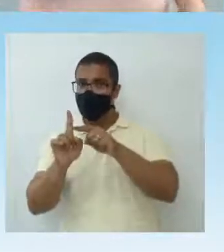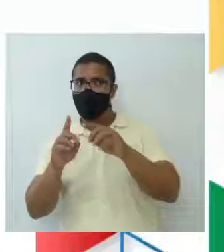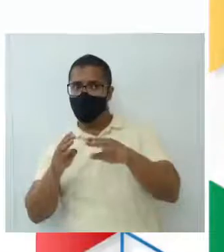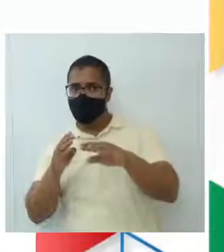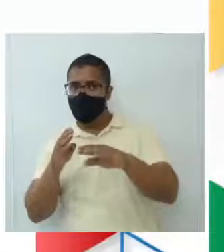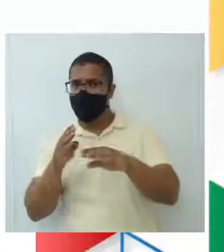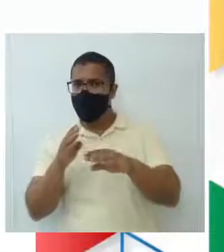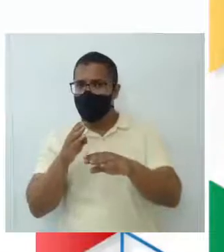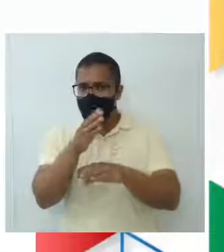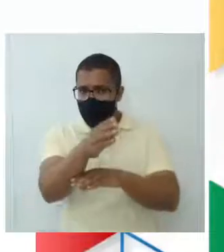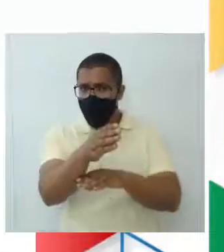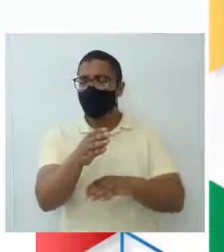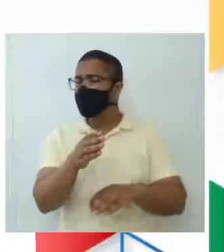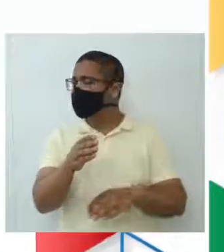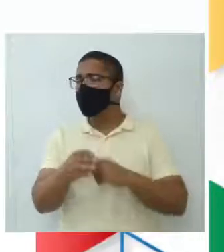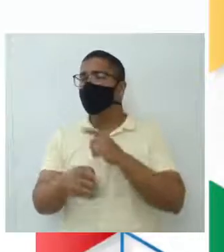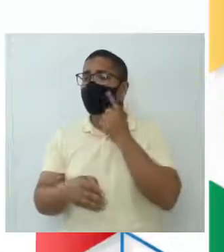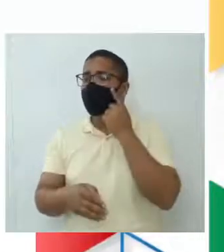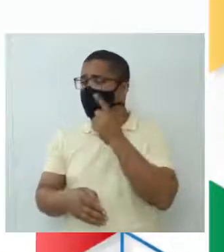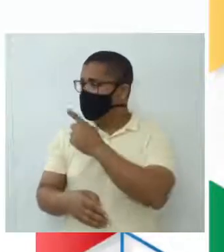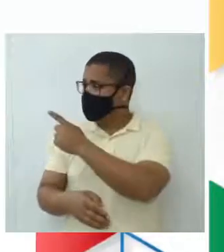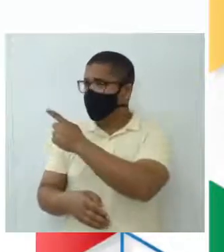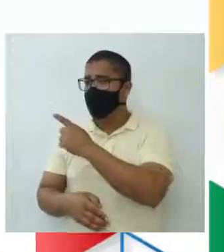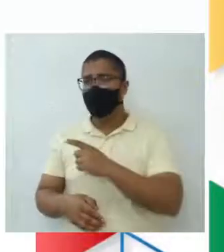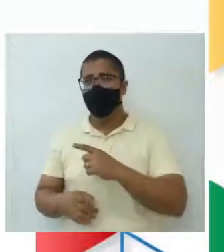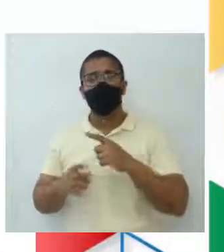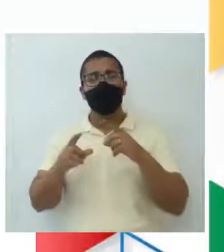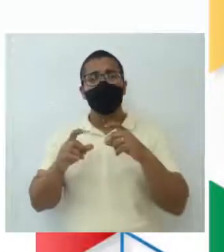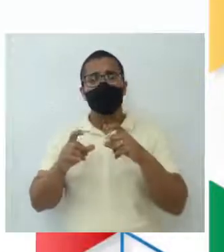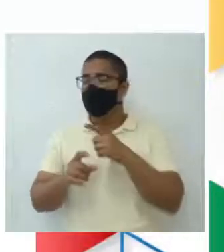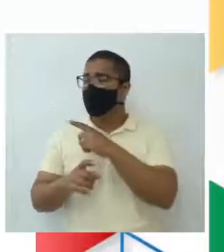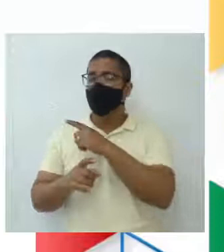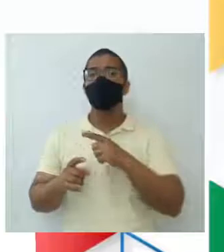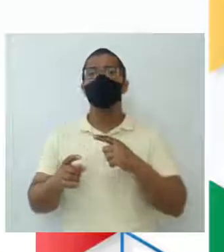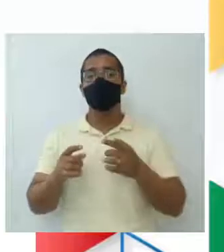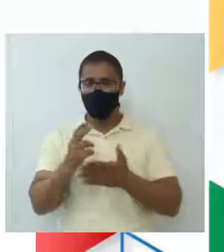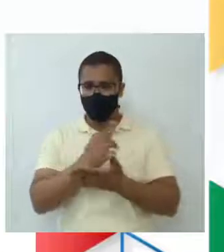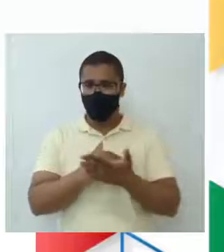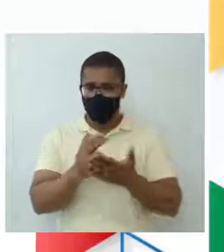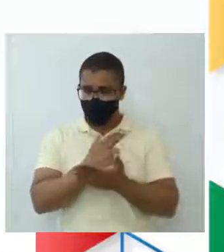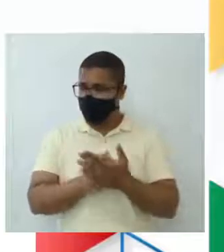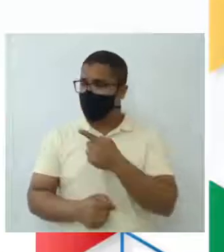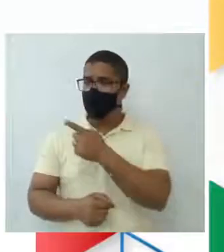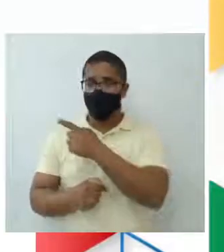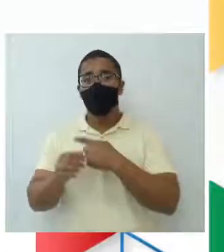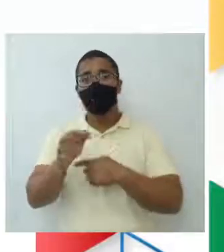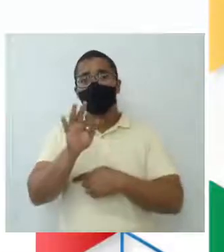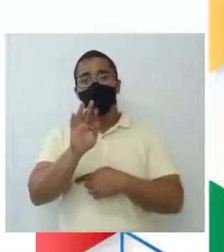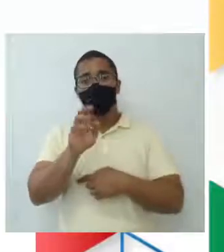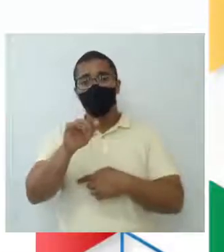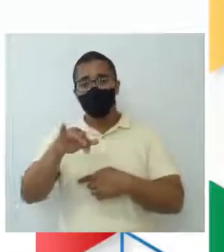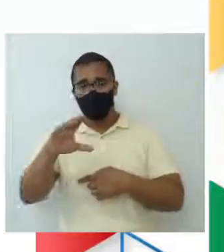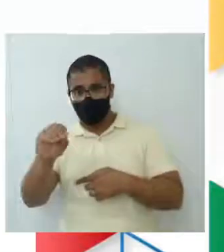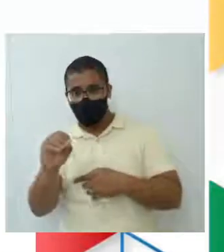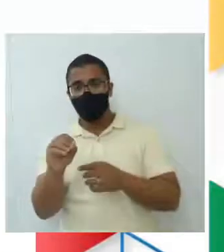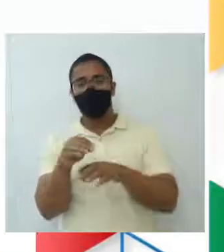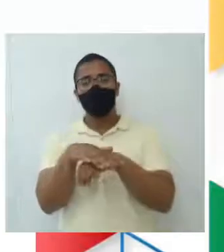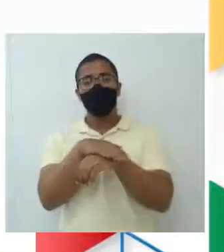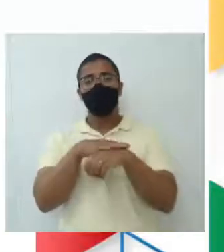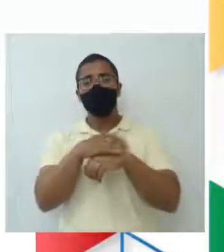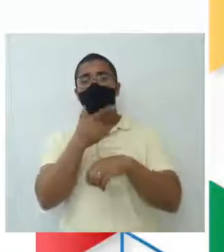Santa. E nós temos aqui uma representação do que seria, certo, Francisco conversando com o